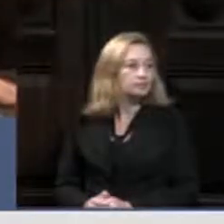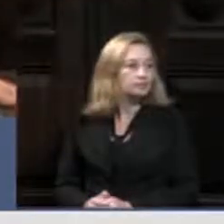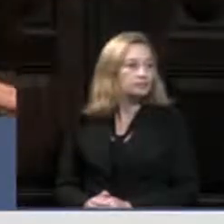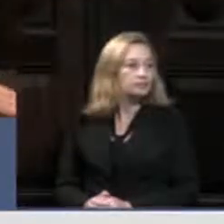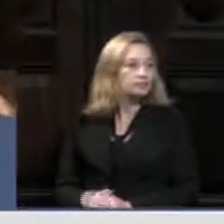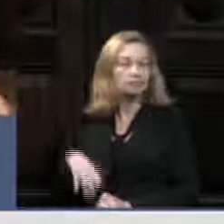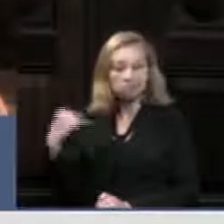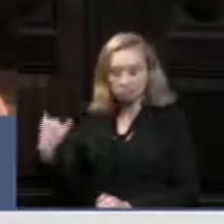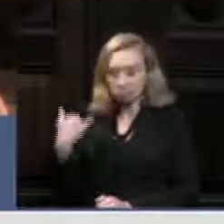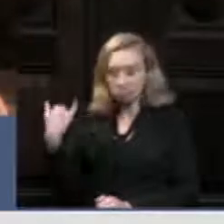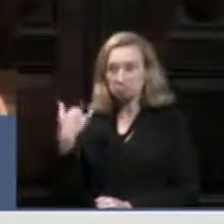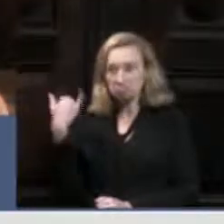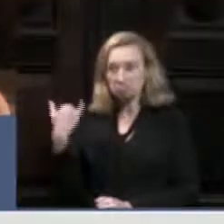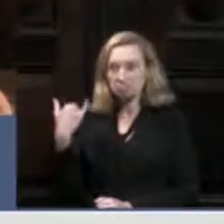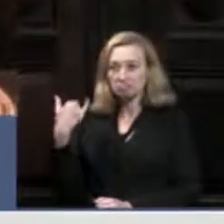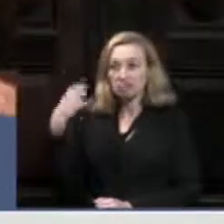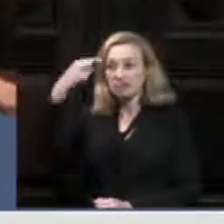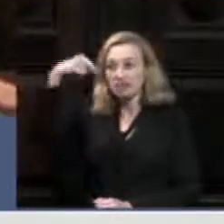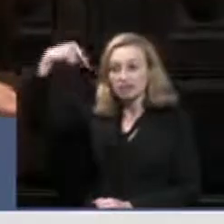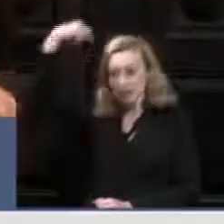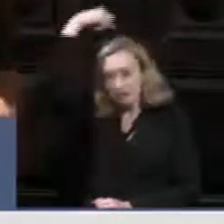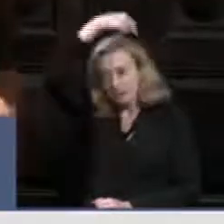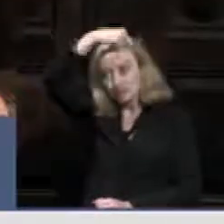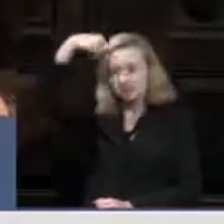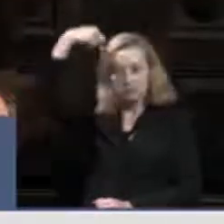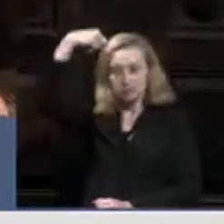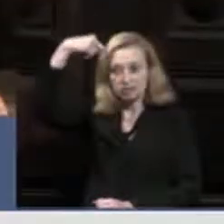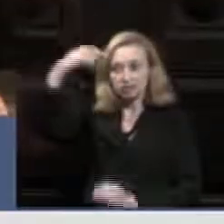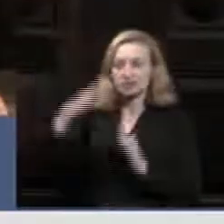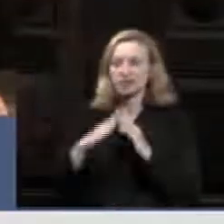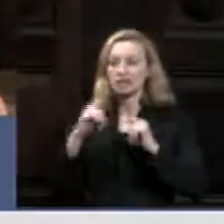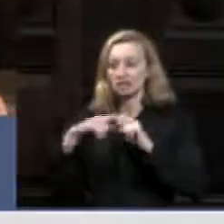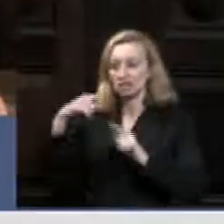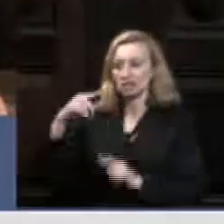importante santo da Igreja Católica.